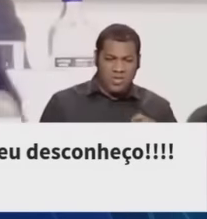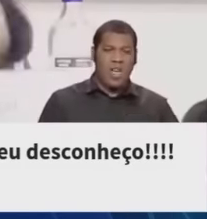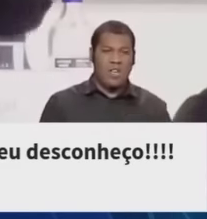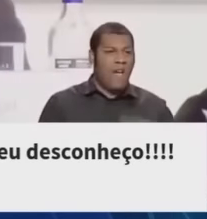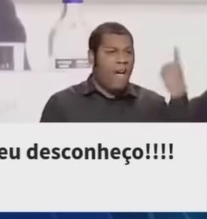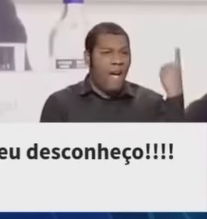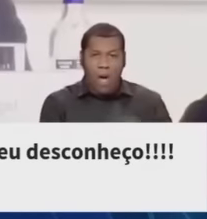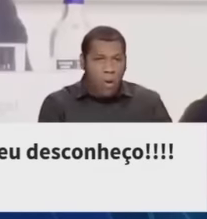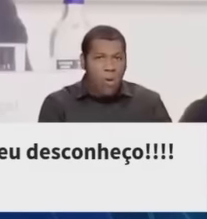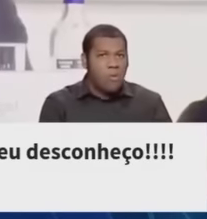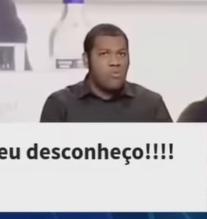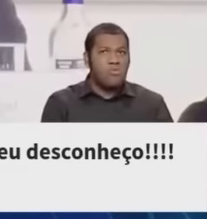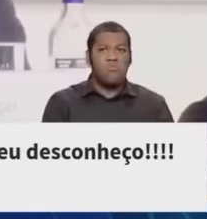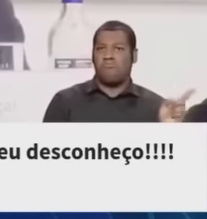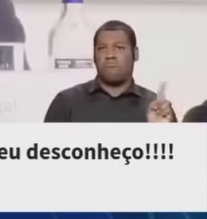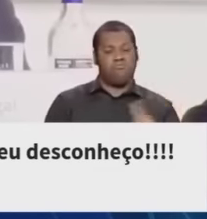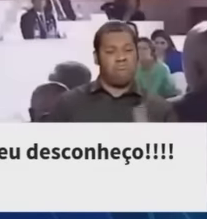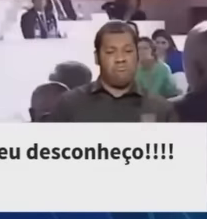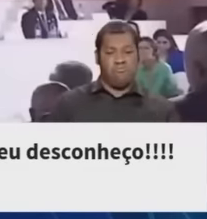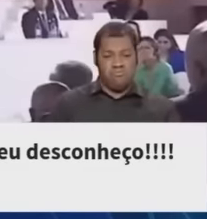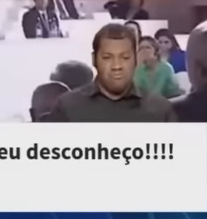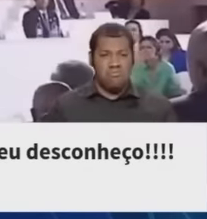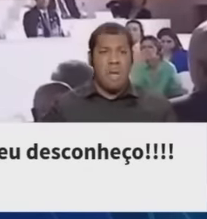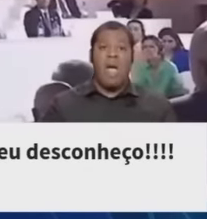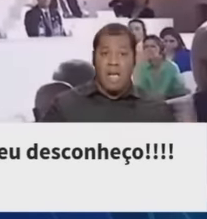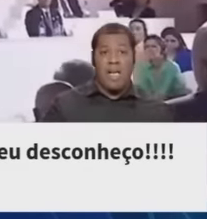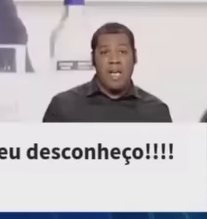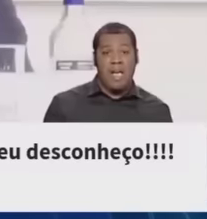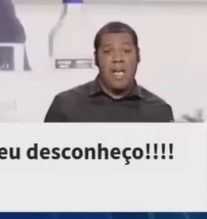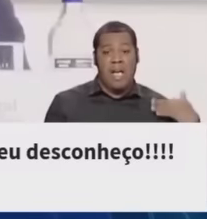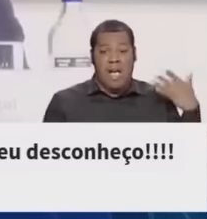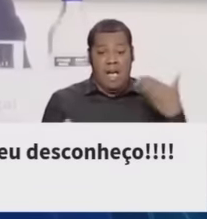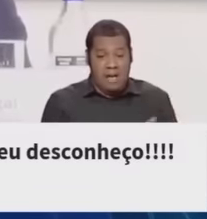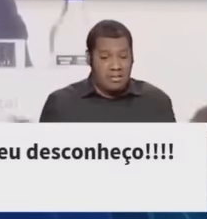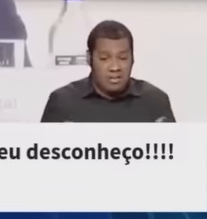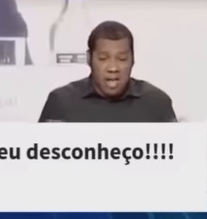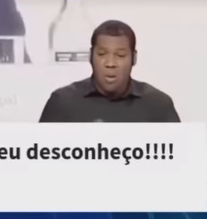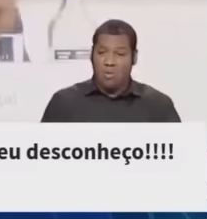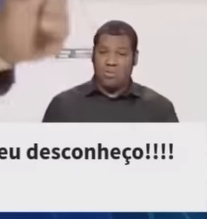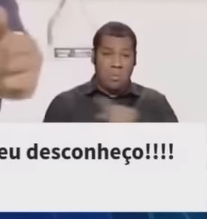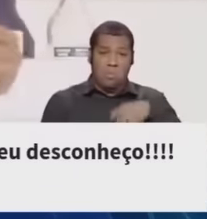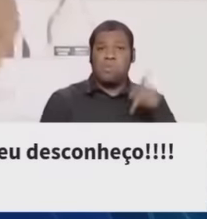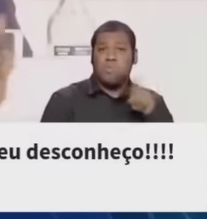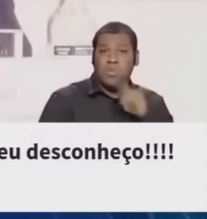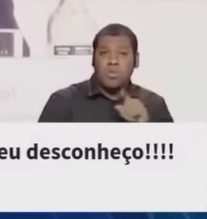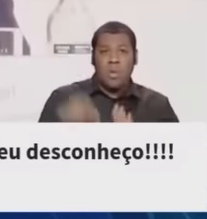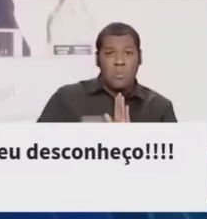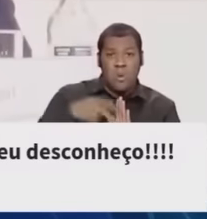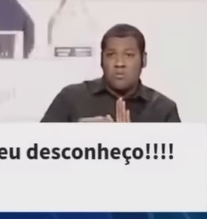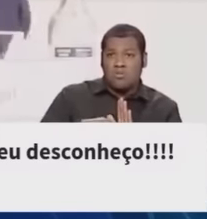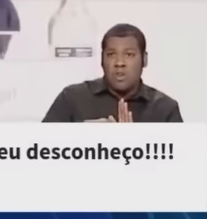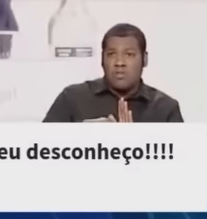feito não foi feito e nunca mais os Estados Unidos voltaram à Organização Mundial do Comércio. Eu imaginei que o Obama iria votar assim que tomasse posse e não